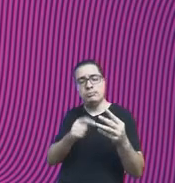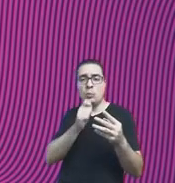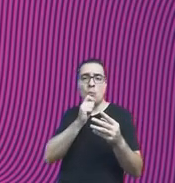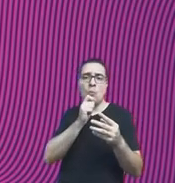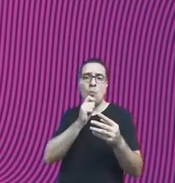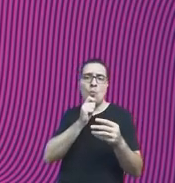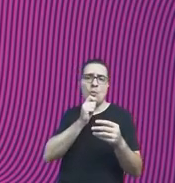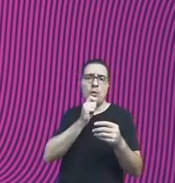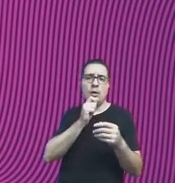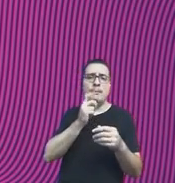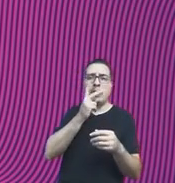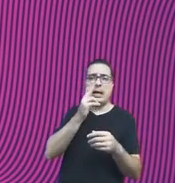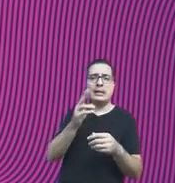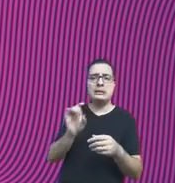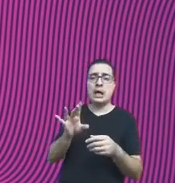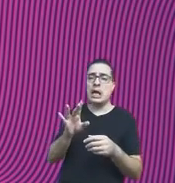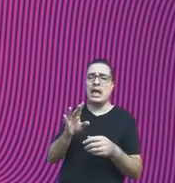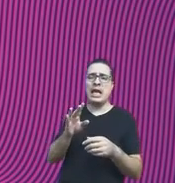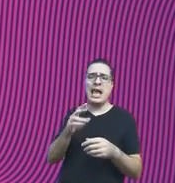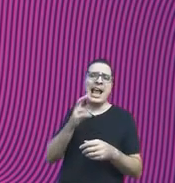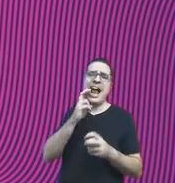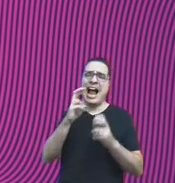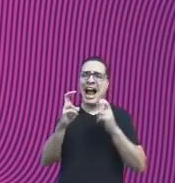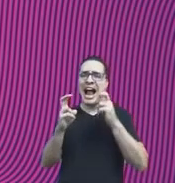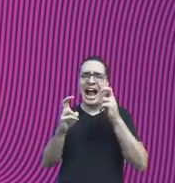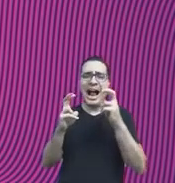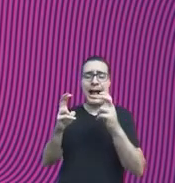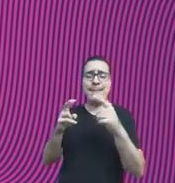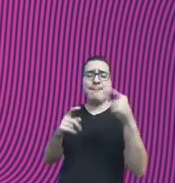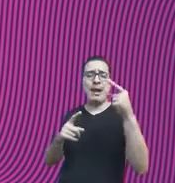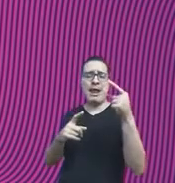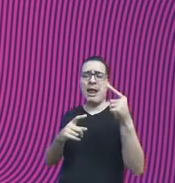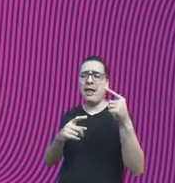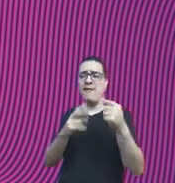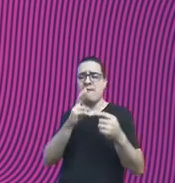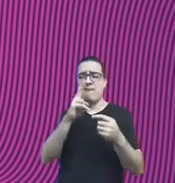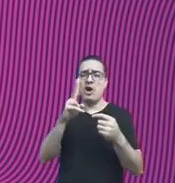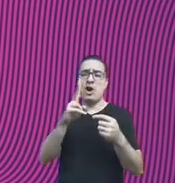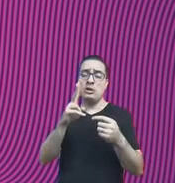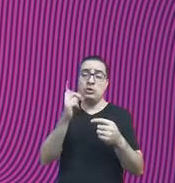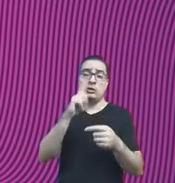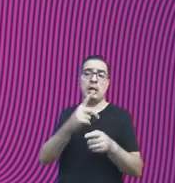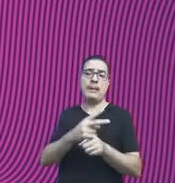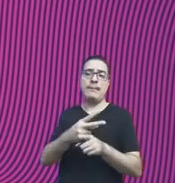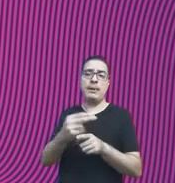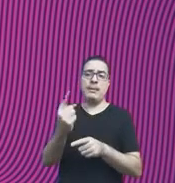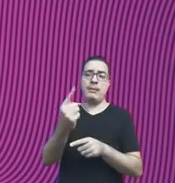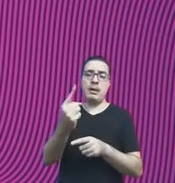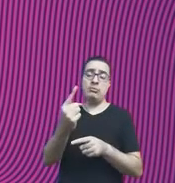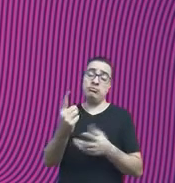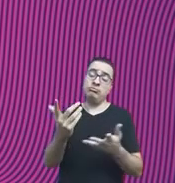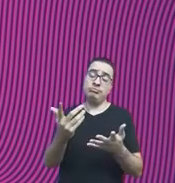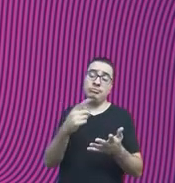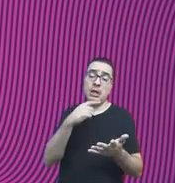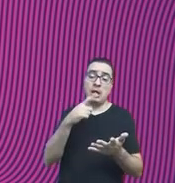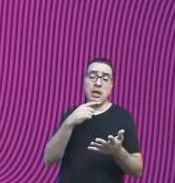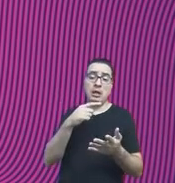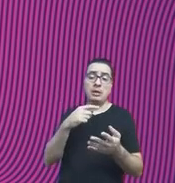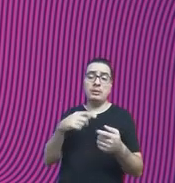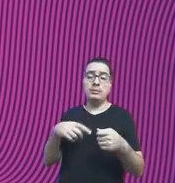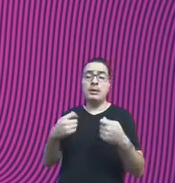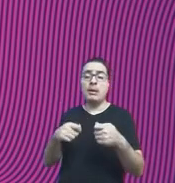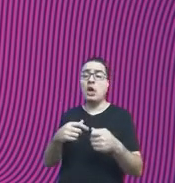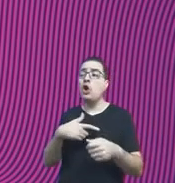É meio na linha de quem grita mais chega na frente, sabe? E funciona muito pouco isso. Se eu não começo a priorizar onde eu vou alocar os